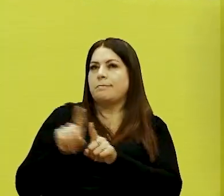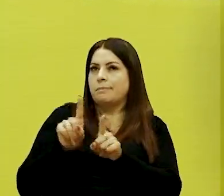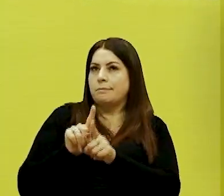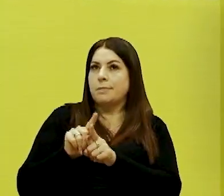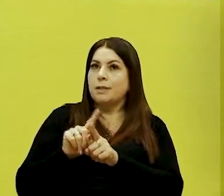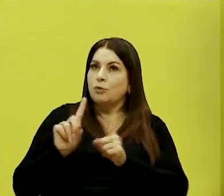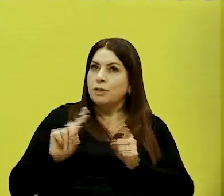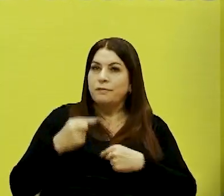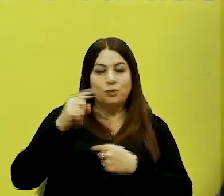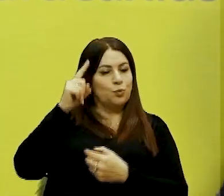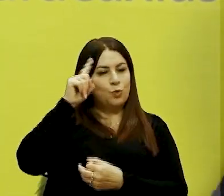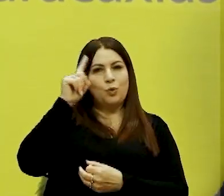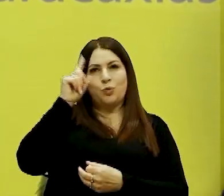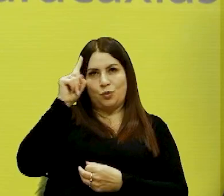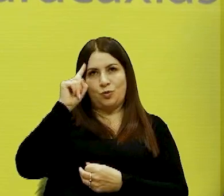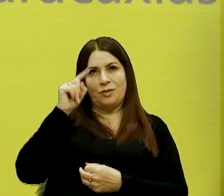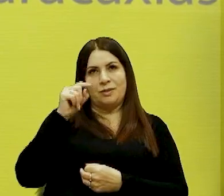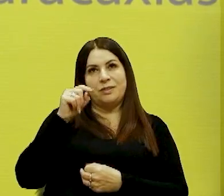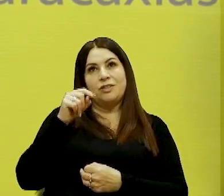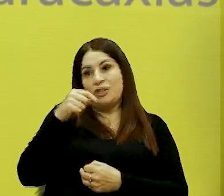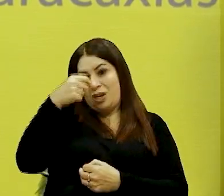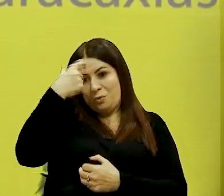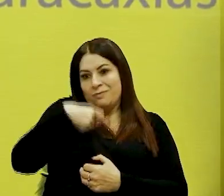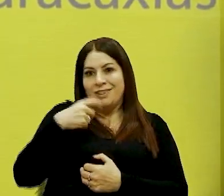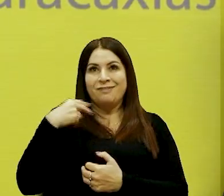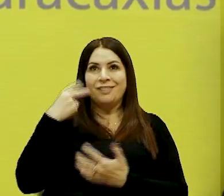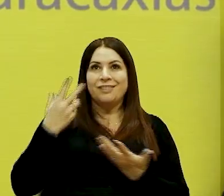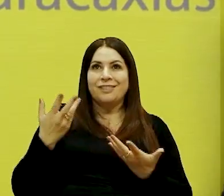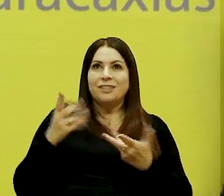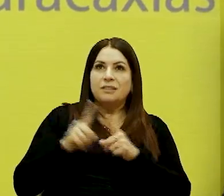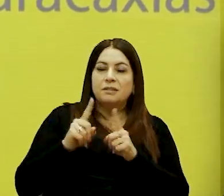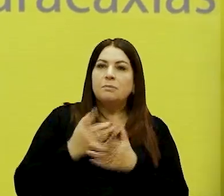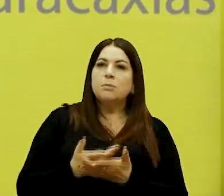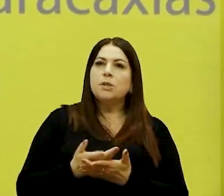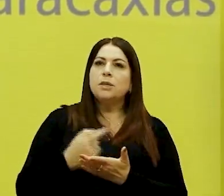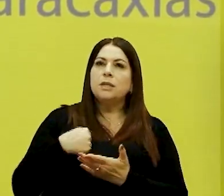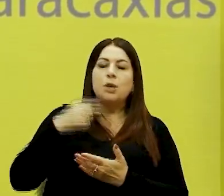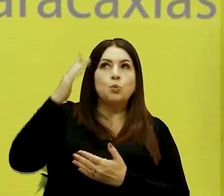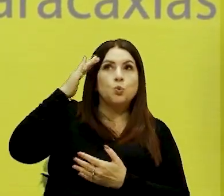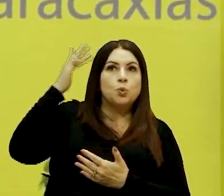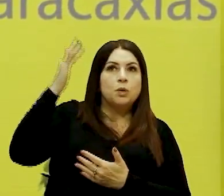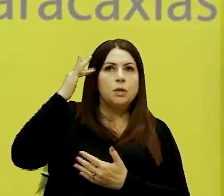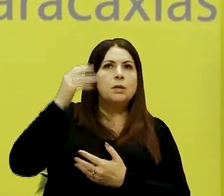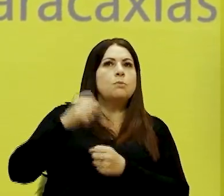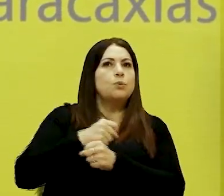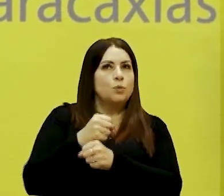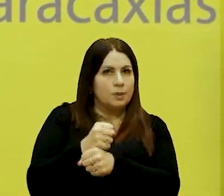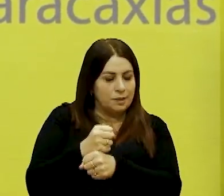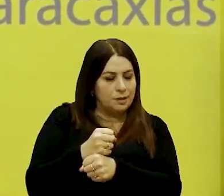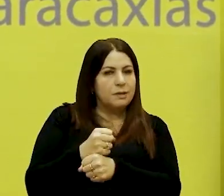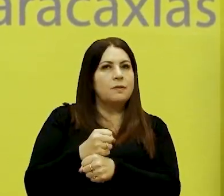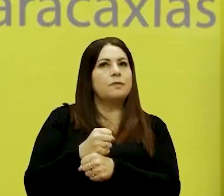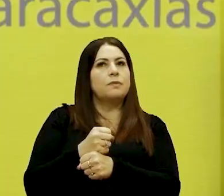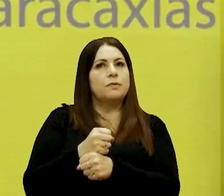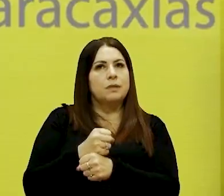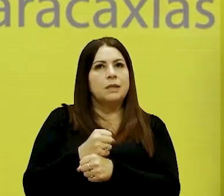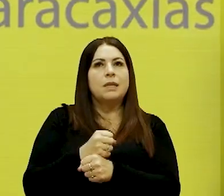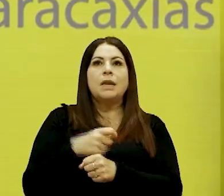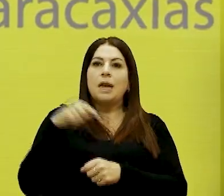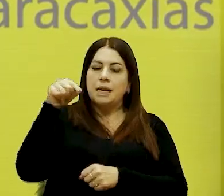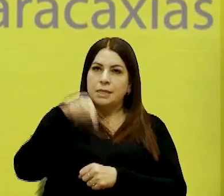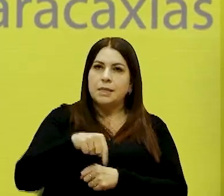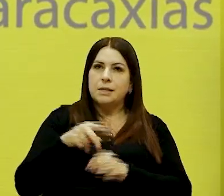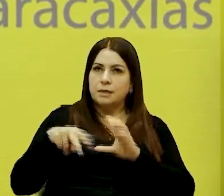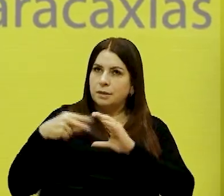um desafio diário de ser vereador, né? É uma questão que eu sonhei por muitos anos, né? E ao estar